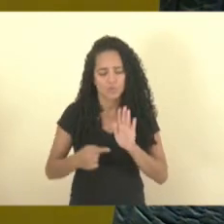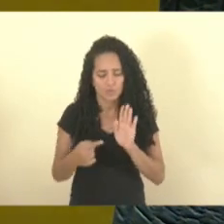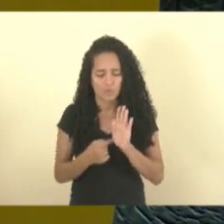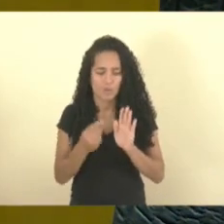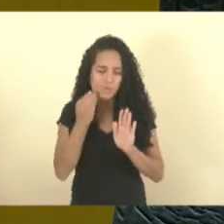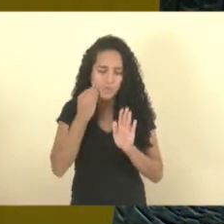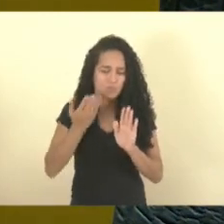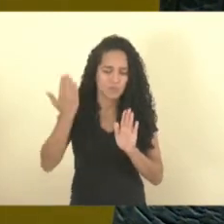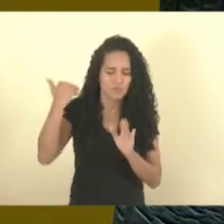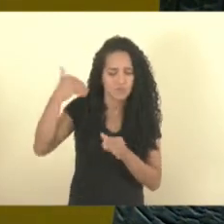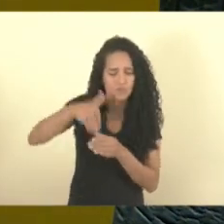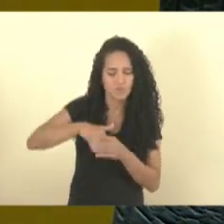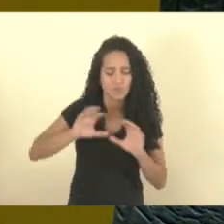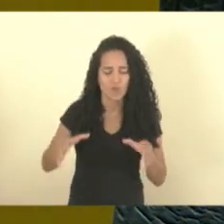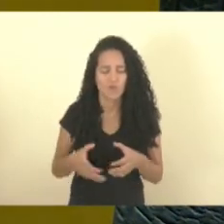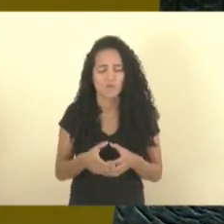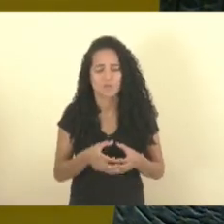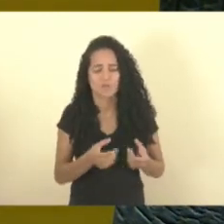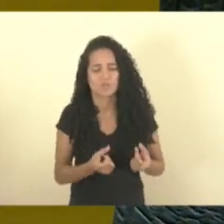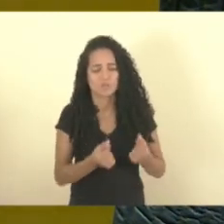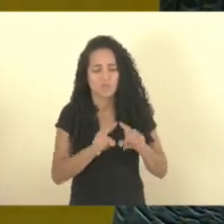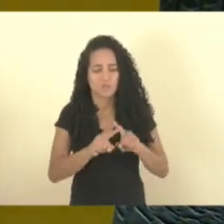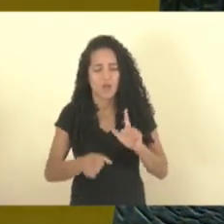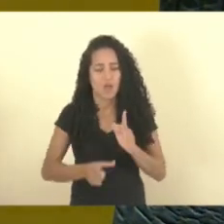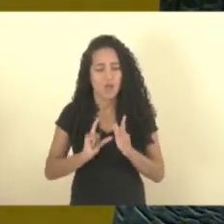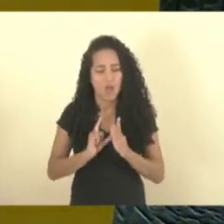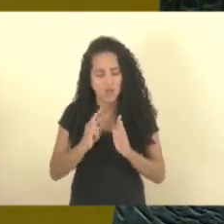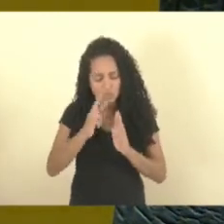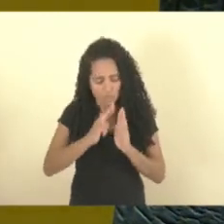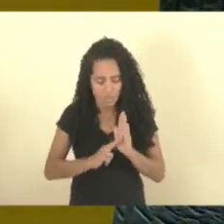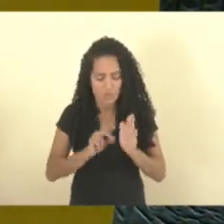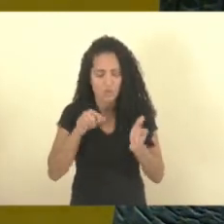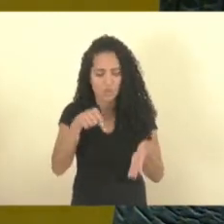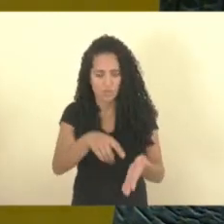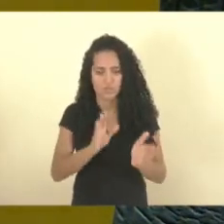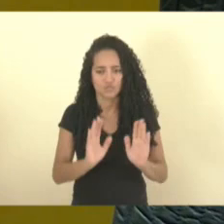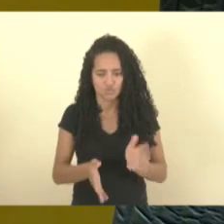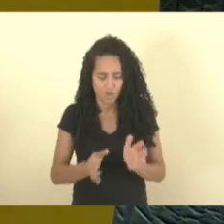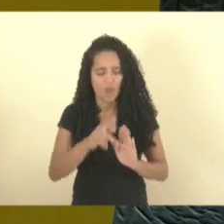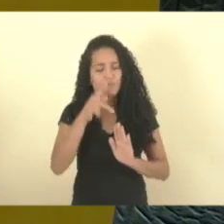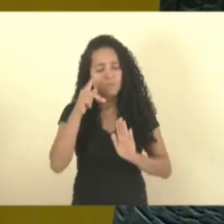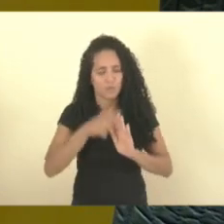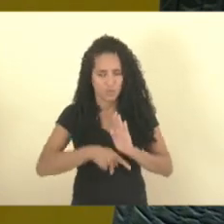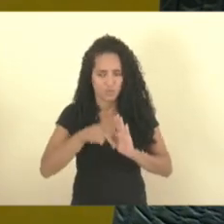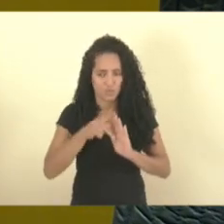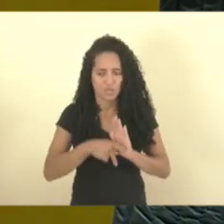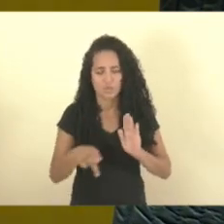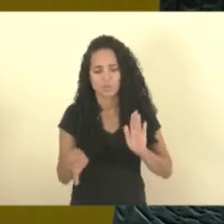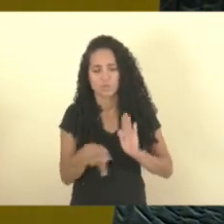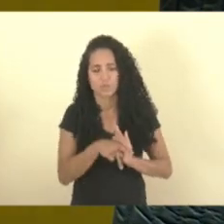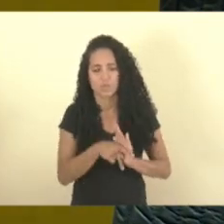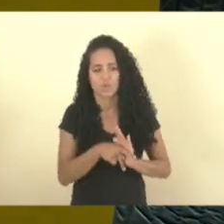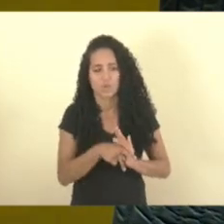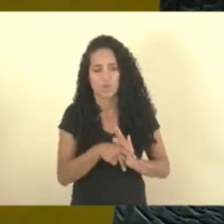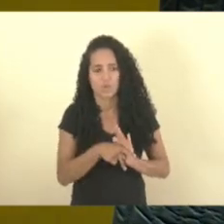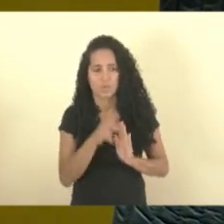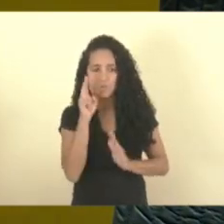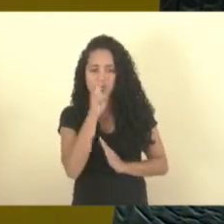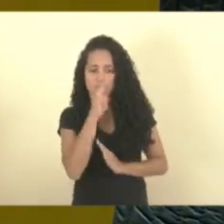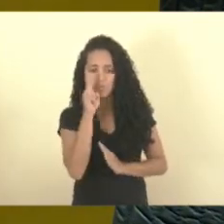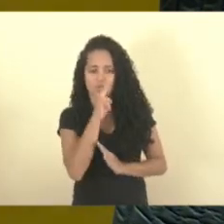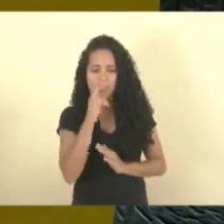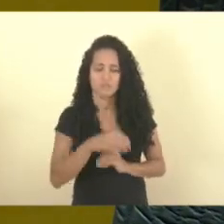tivemos a oportunidade de votar na Comissão de Finanças, mas antes que o nosso relatório chegasse aqui, esse projeto veio ao regime de